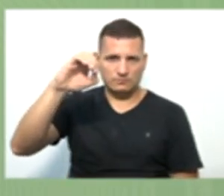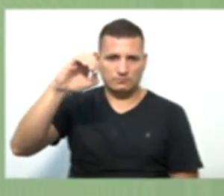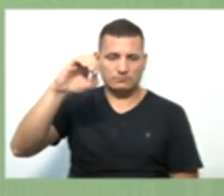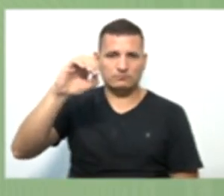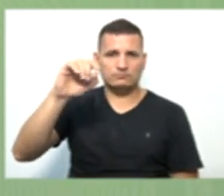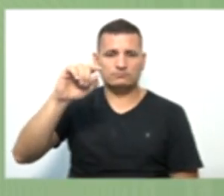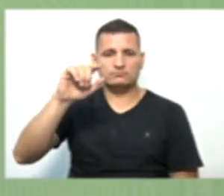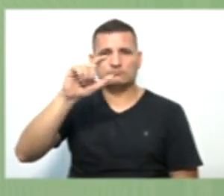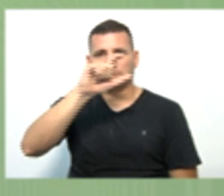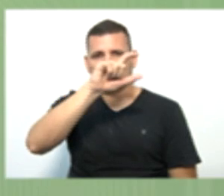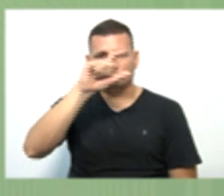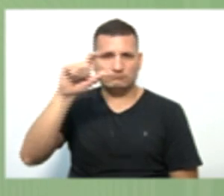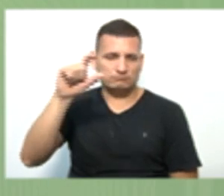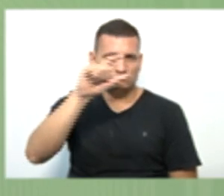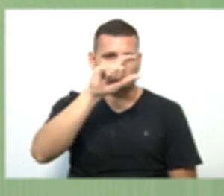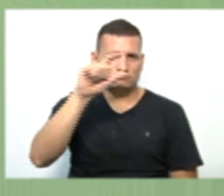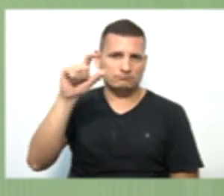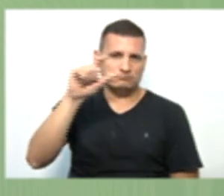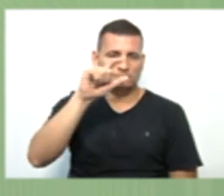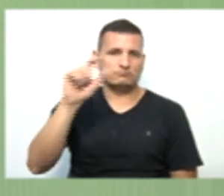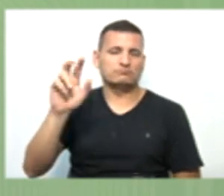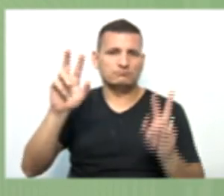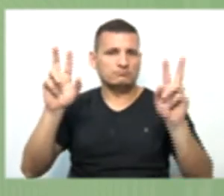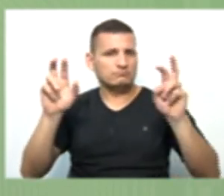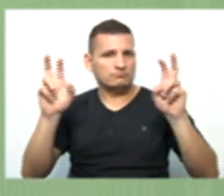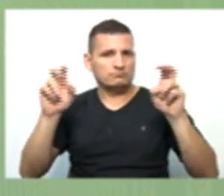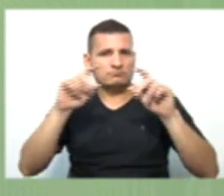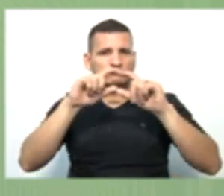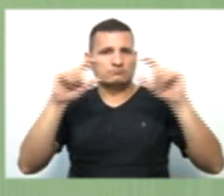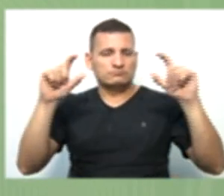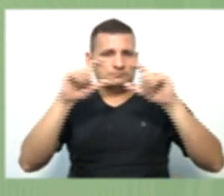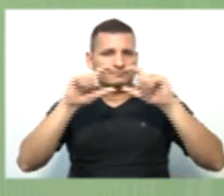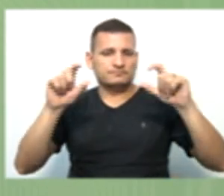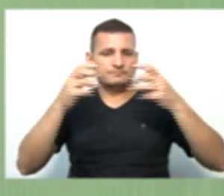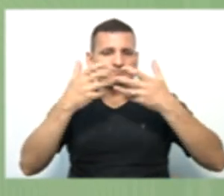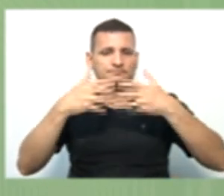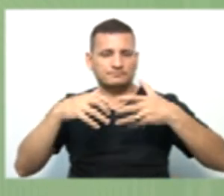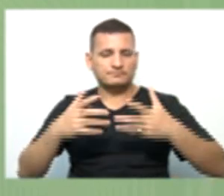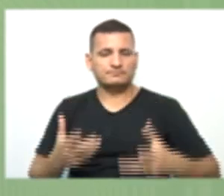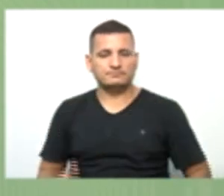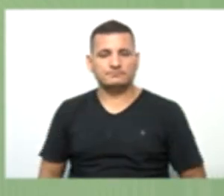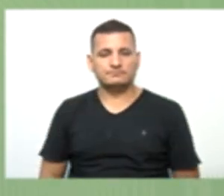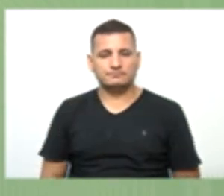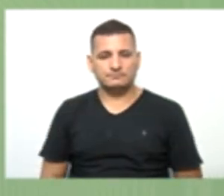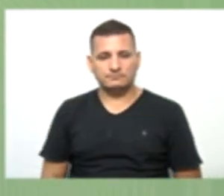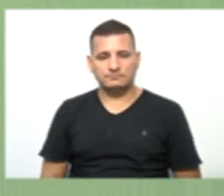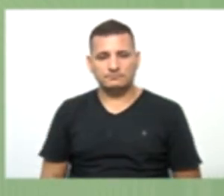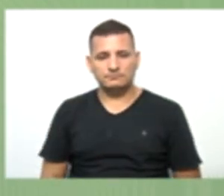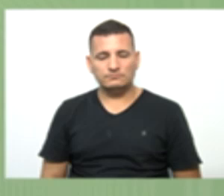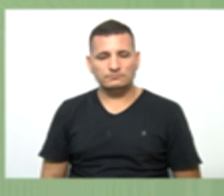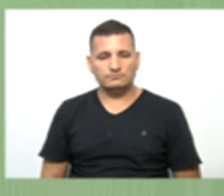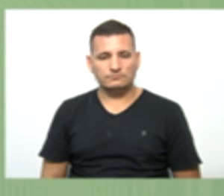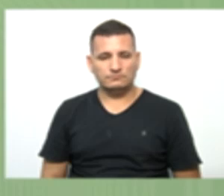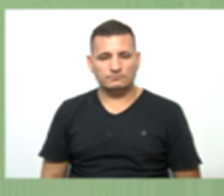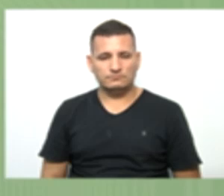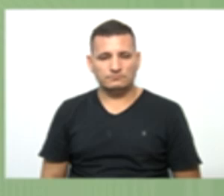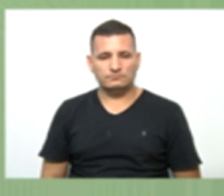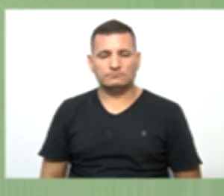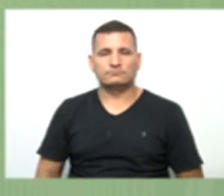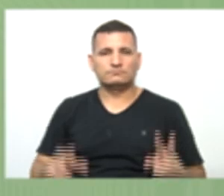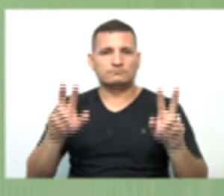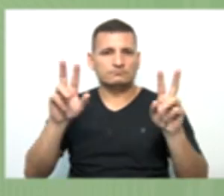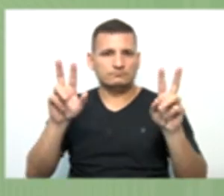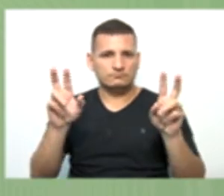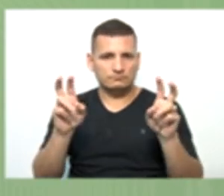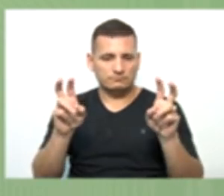no topo a identificação, né, institucional do evento, traz, né, o